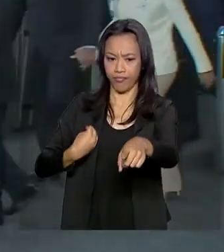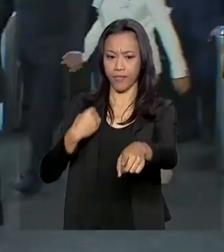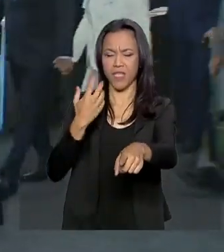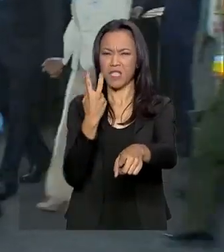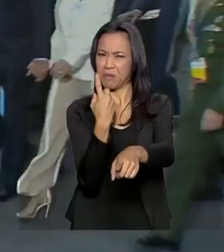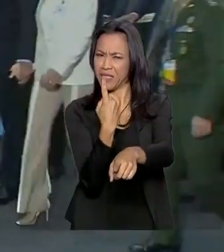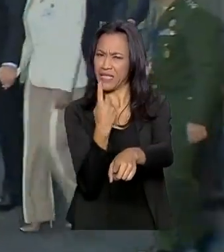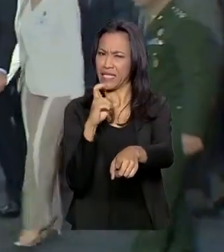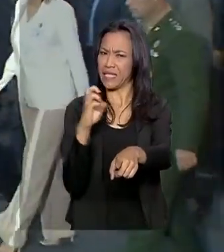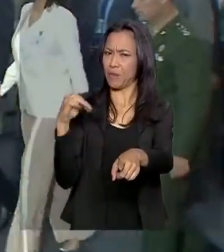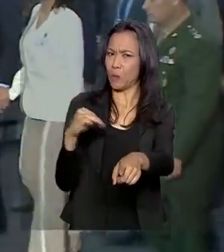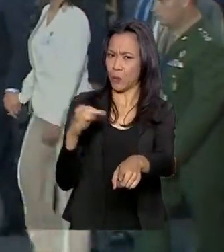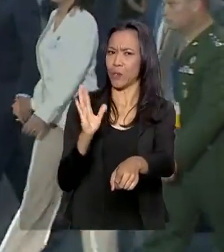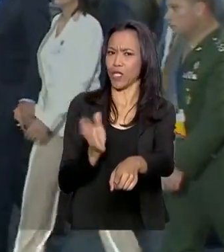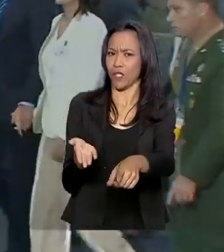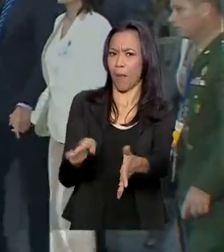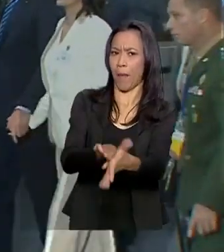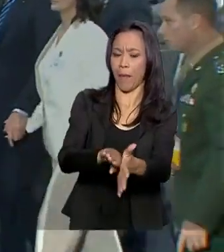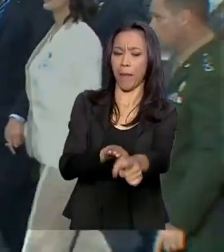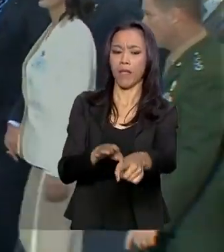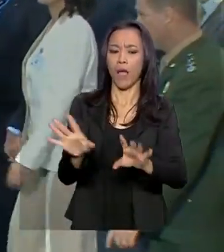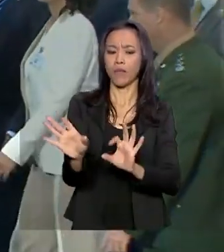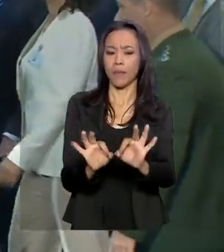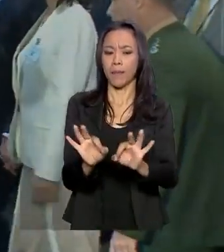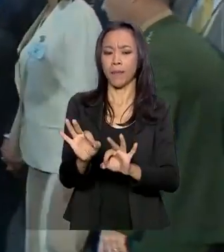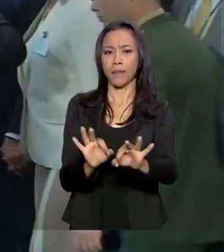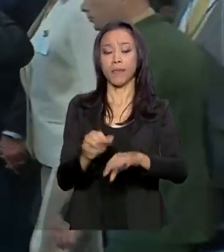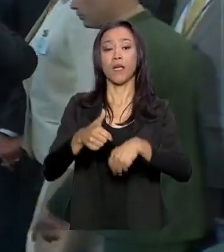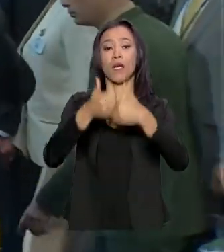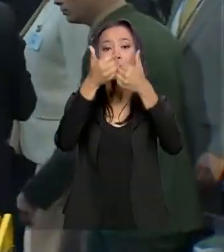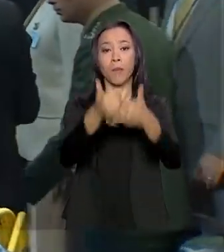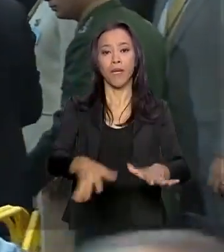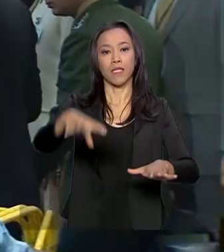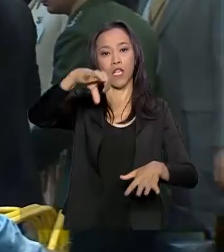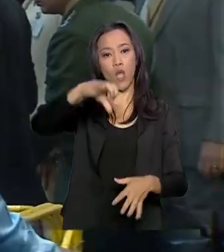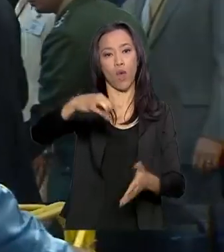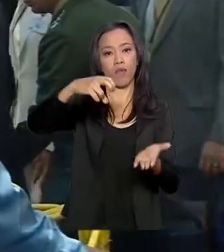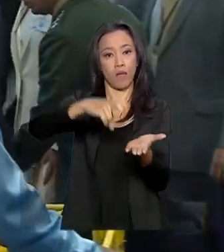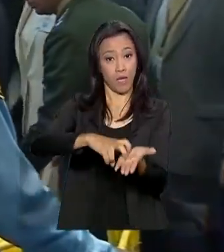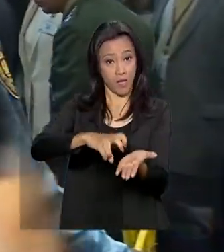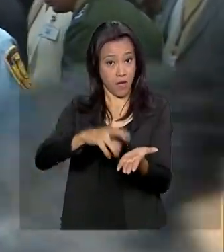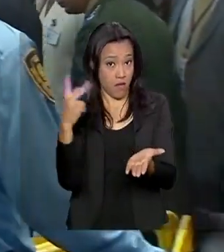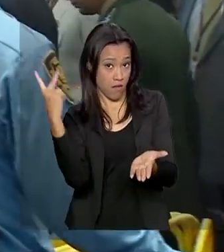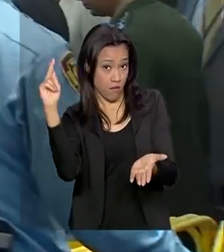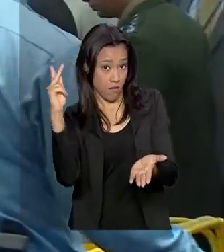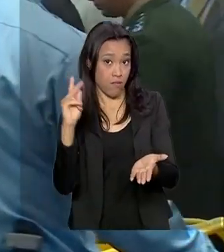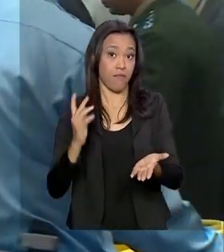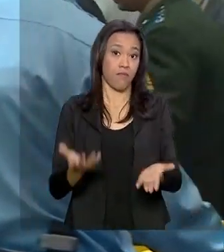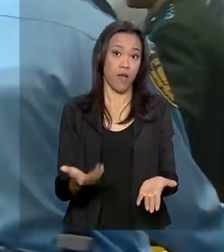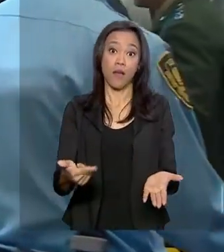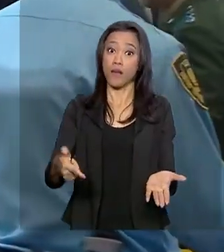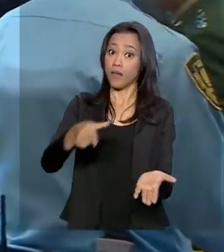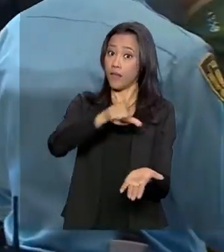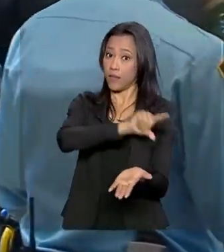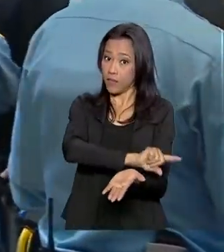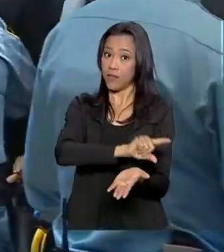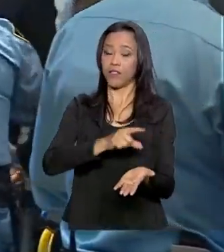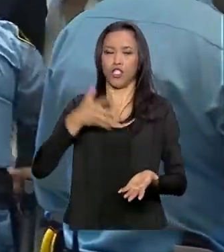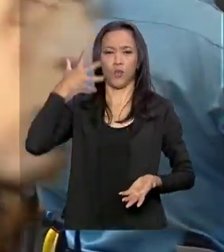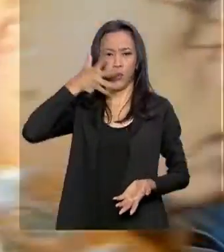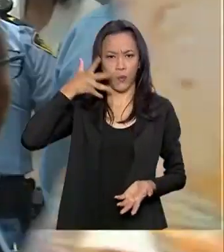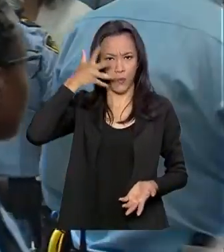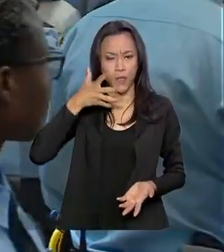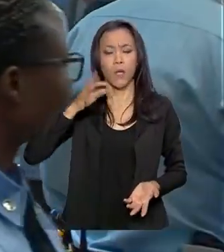minutos e está previsto para fazer esse discurso às 9 horas da manhã a partir das 9 horas da manhã antes de fazer o discurso